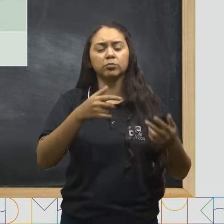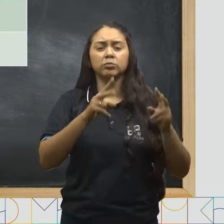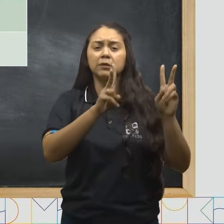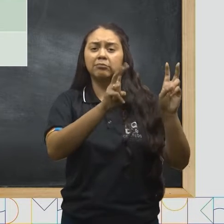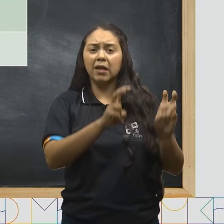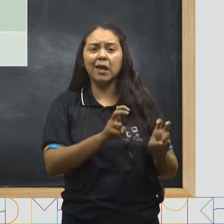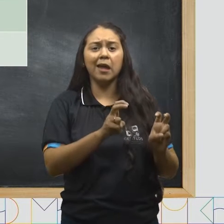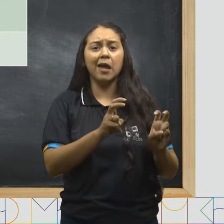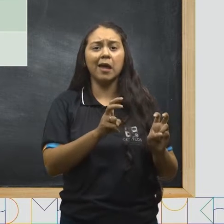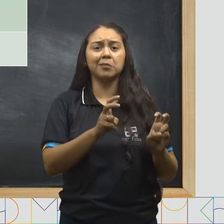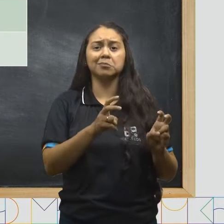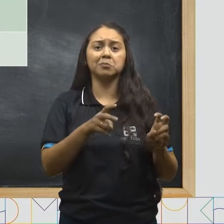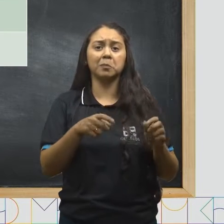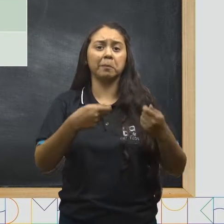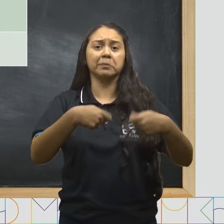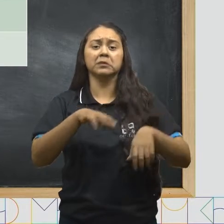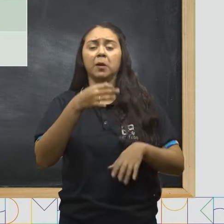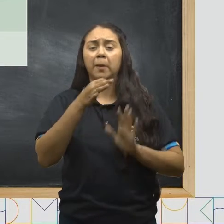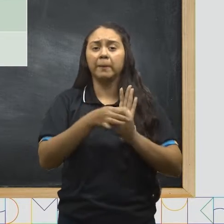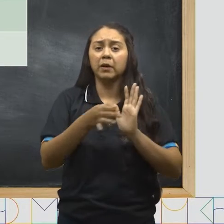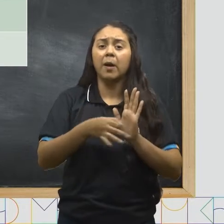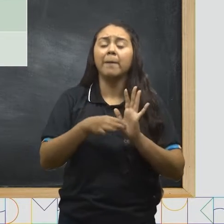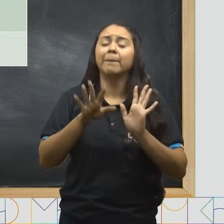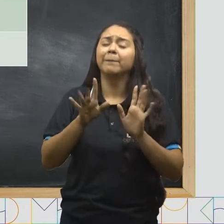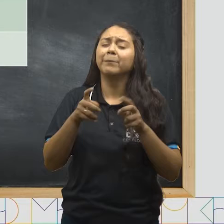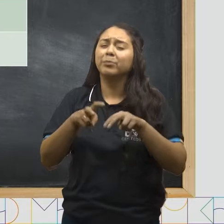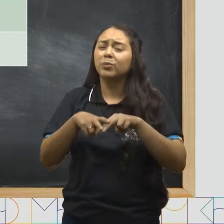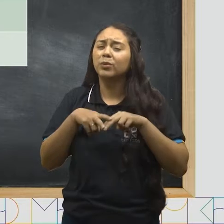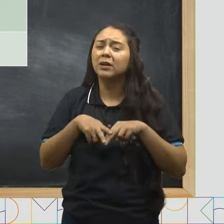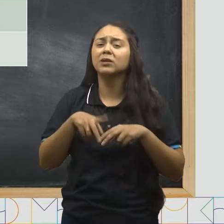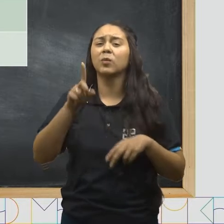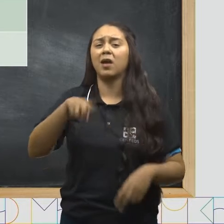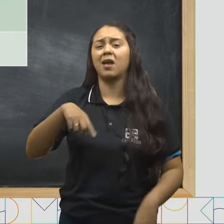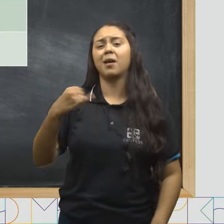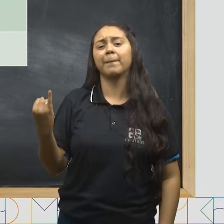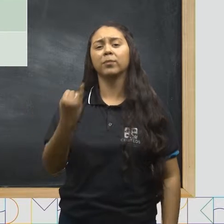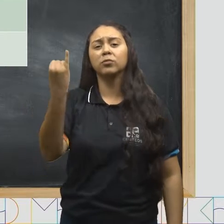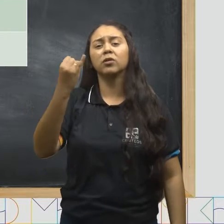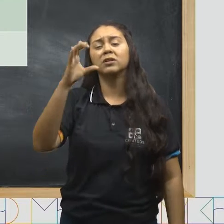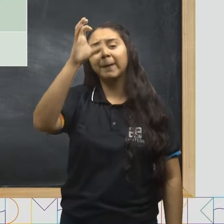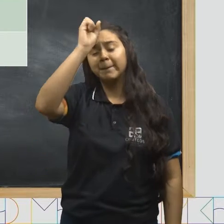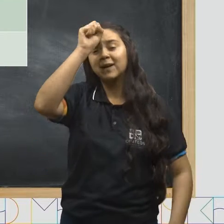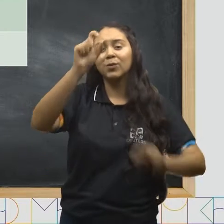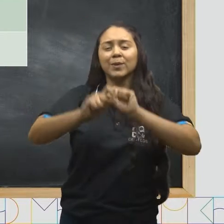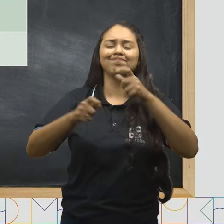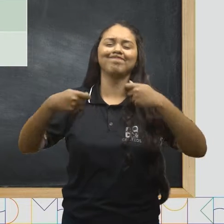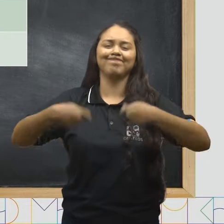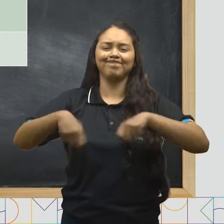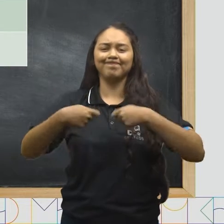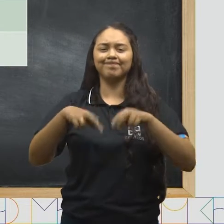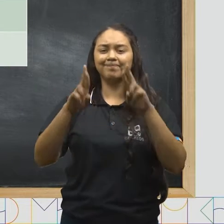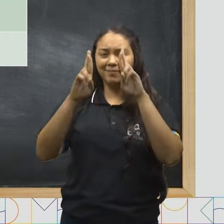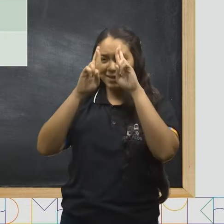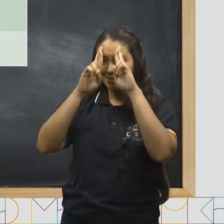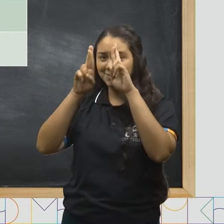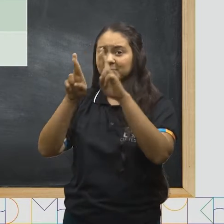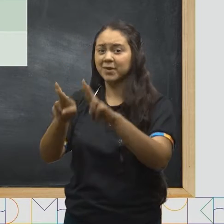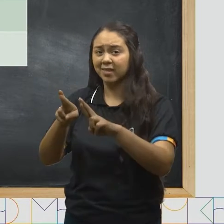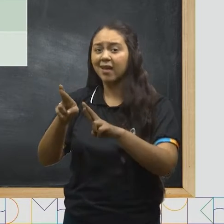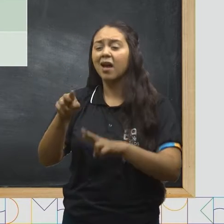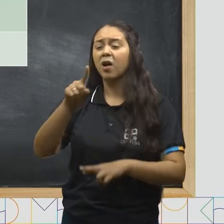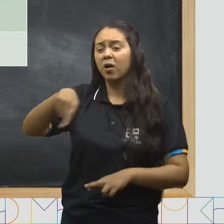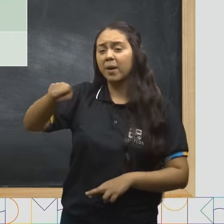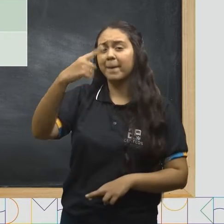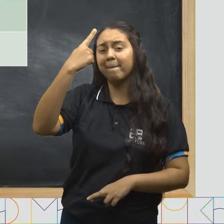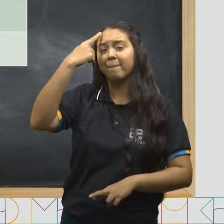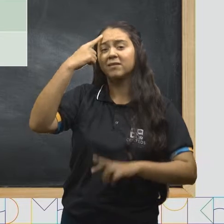não dependem de opiniões. Por isso, é muito importante aprendermos a respeitar sempre quem